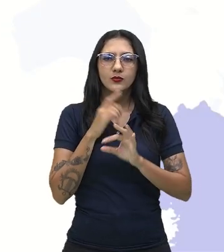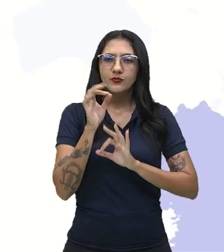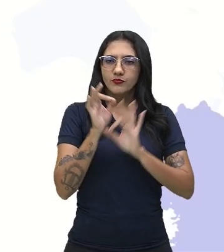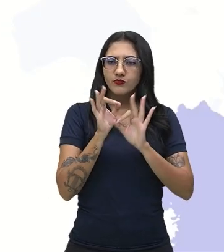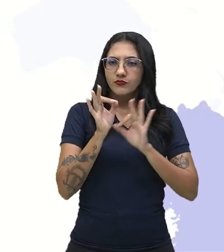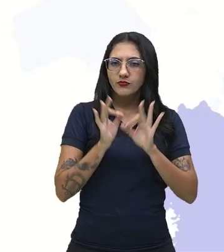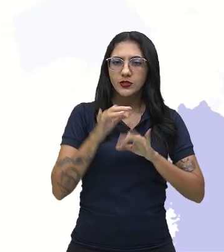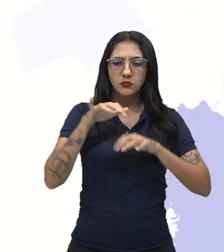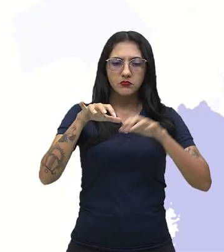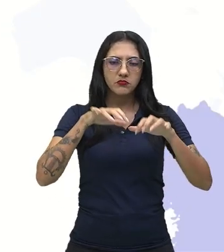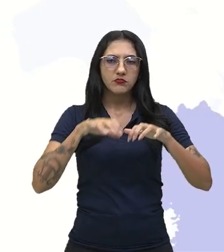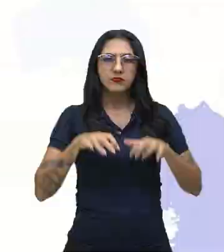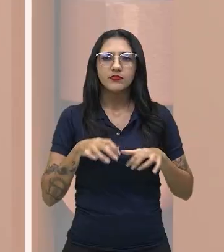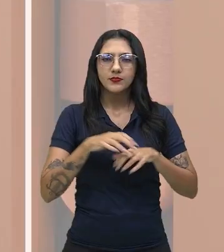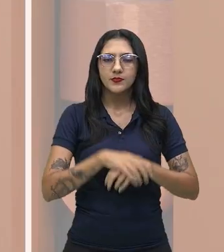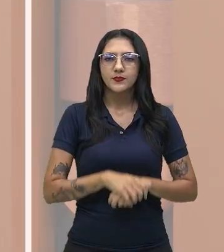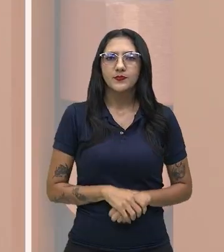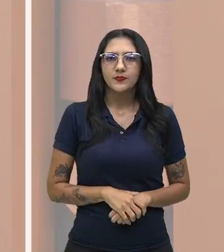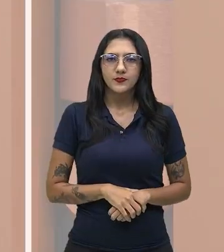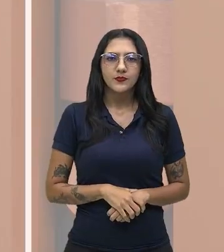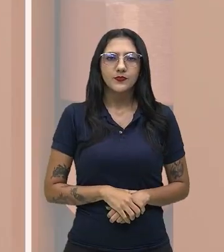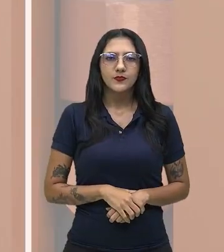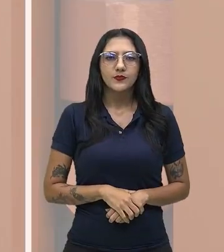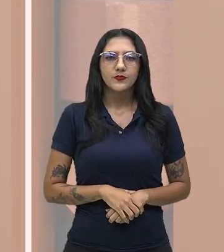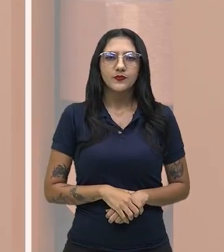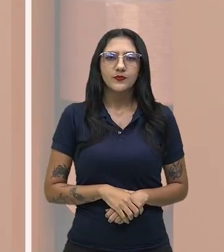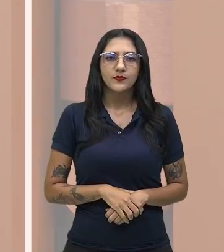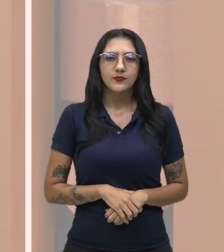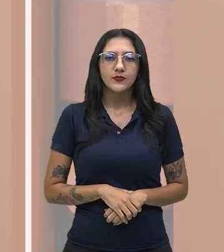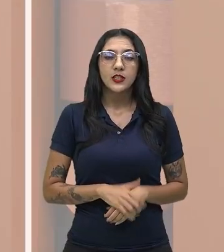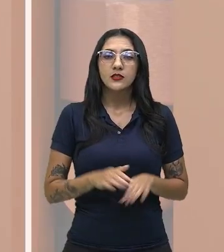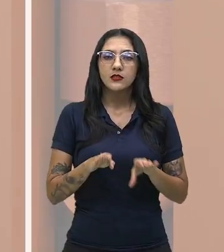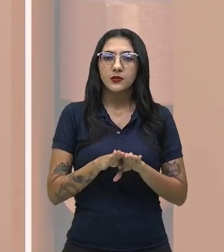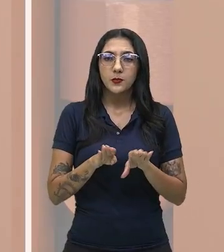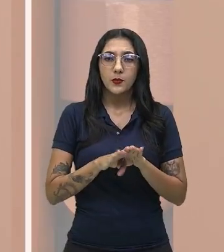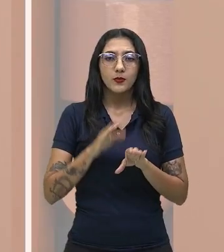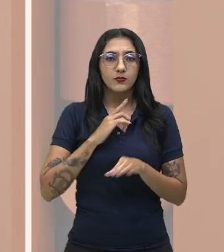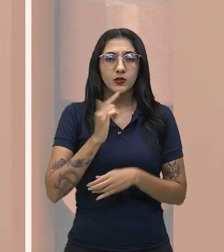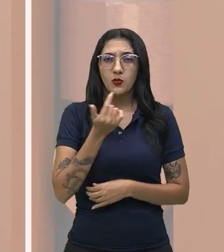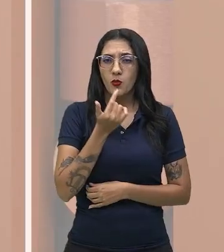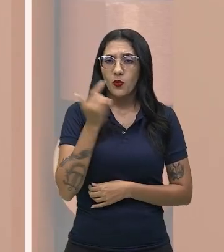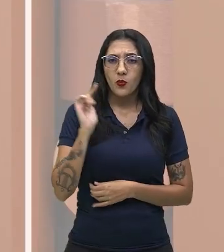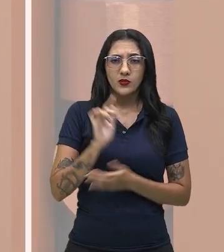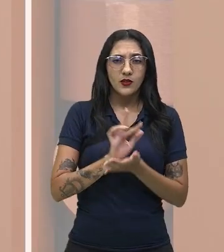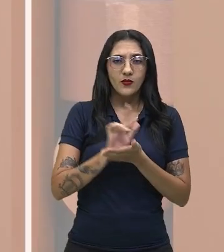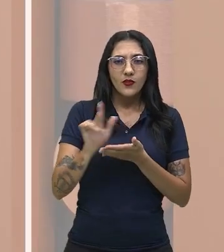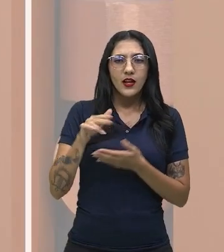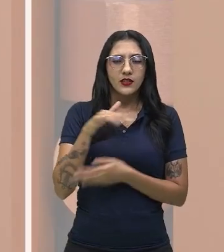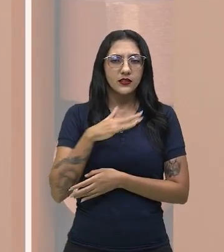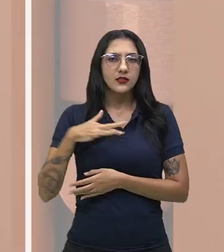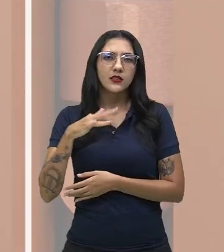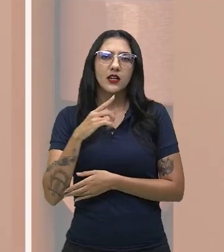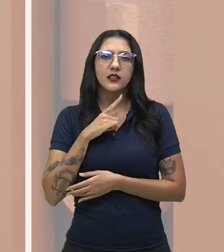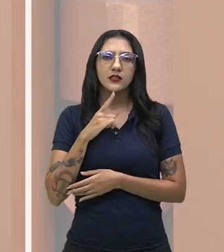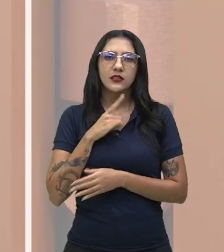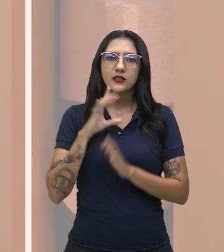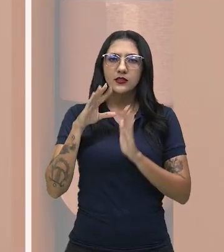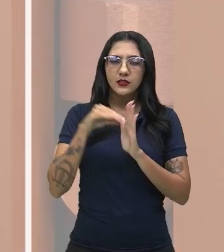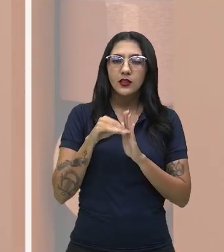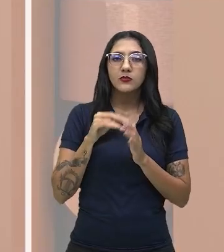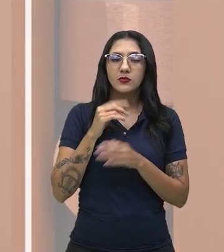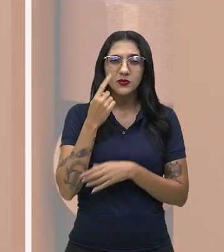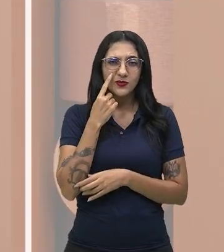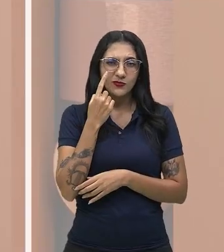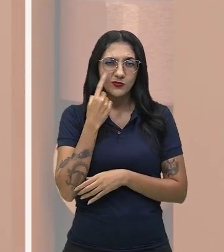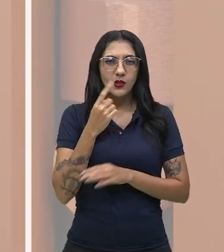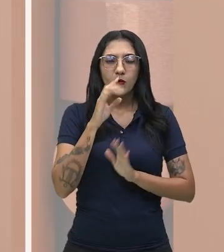essa distribuição. E aí nós temos também outros distritos que estão inseridos em cada um dos municípios, né? Lá no conceito a gente